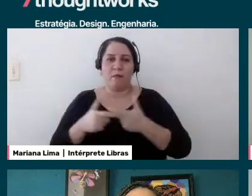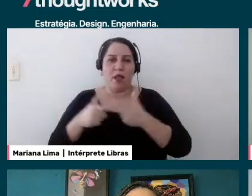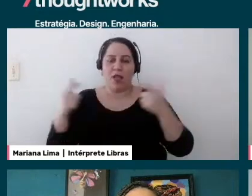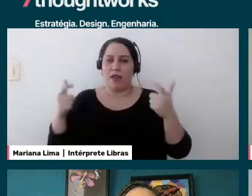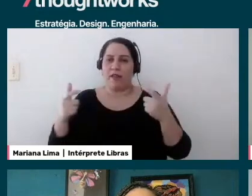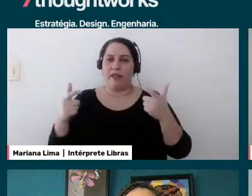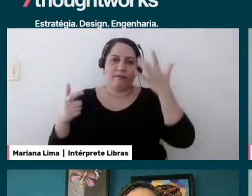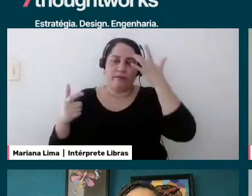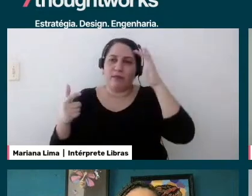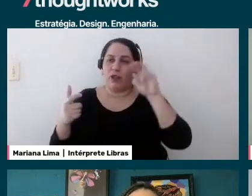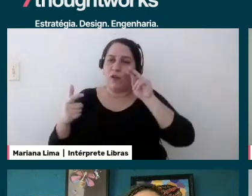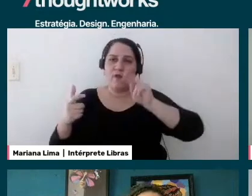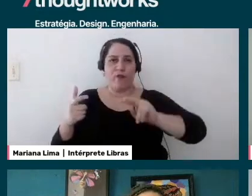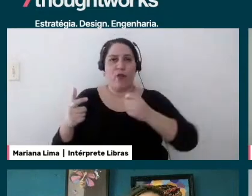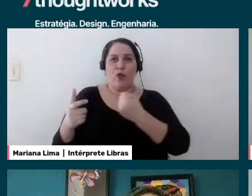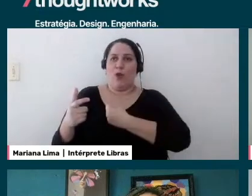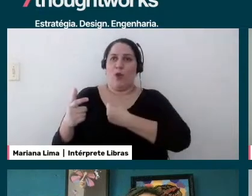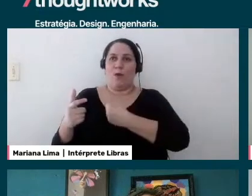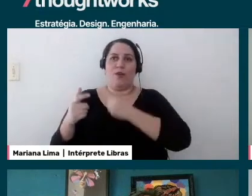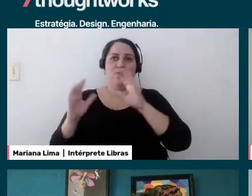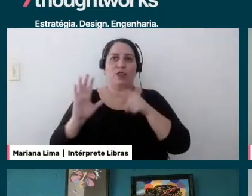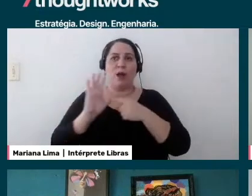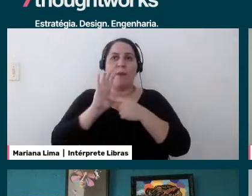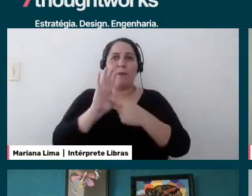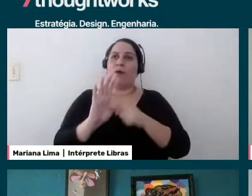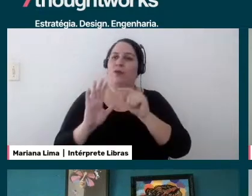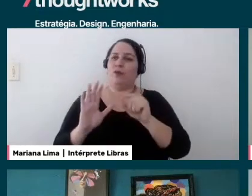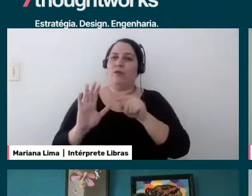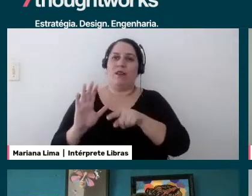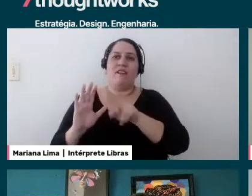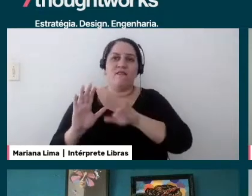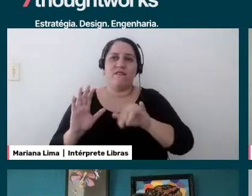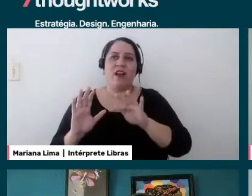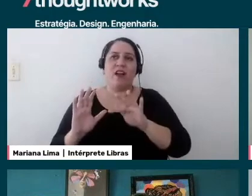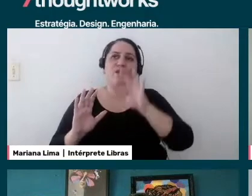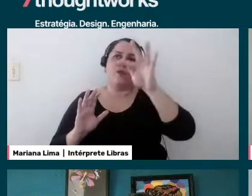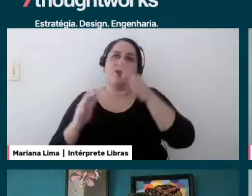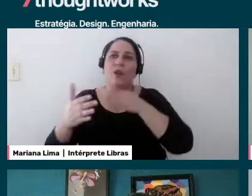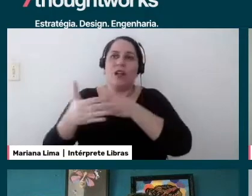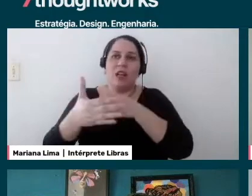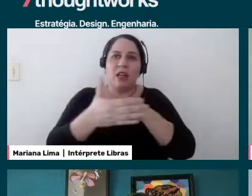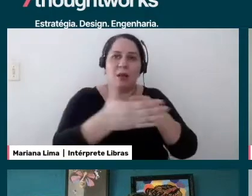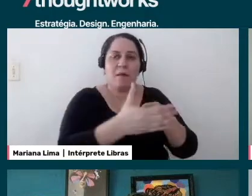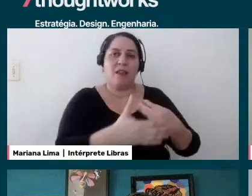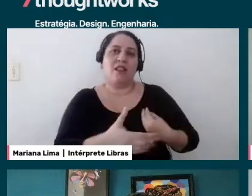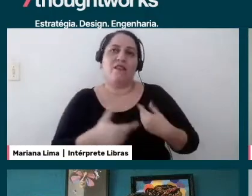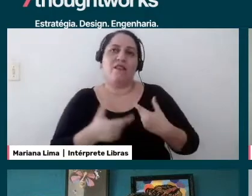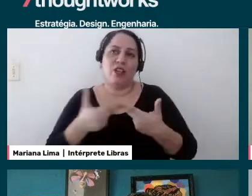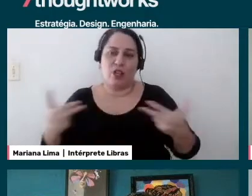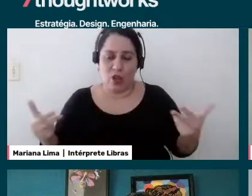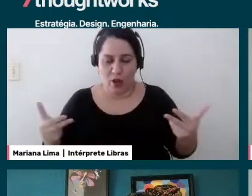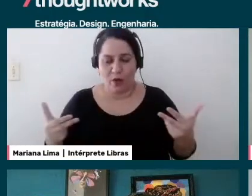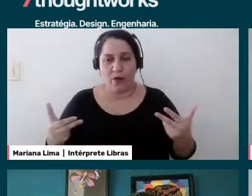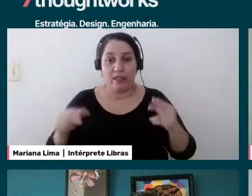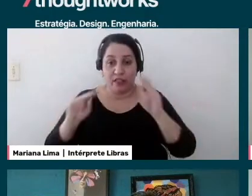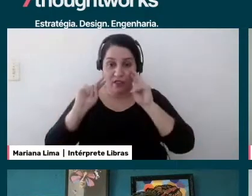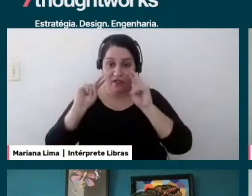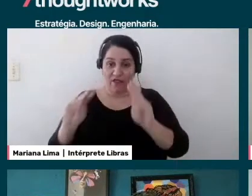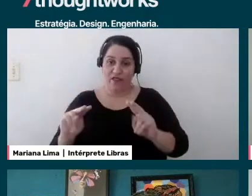si só, já vai determinar muito as limitações que essas pessoas vão ter de acesso na vida delas. E quando a gente